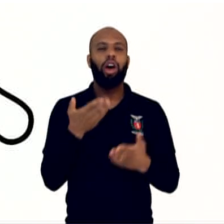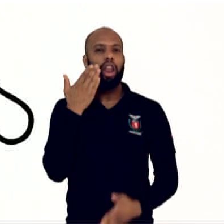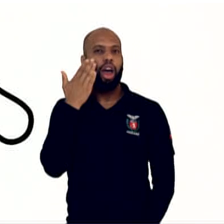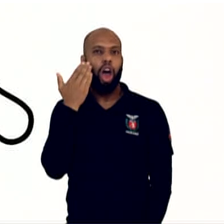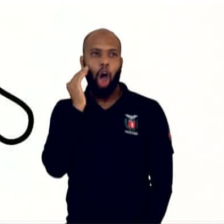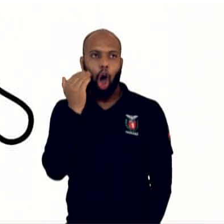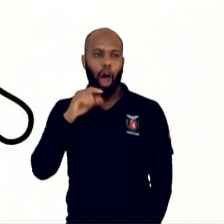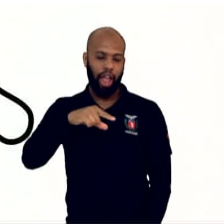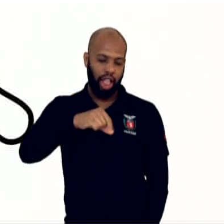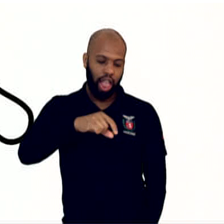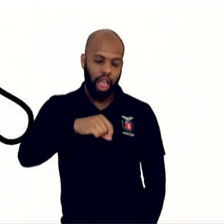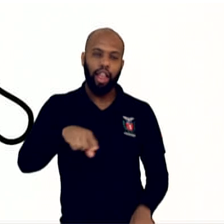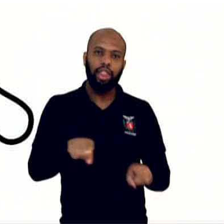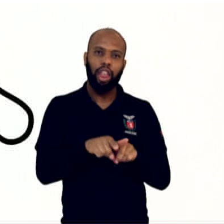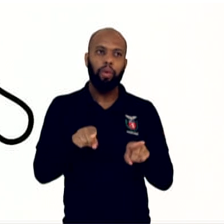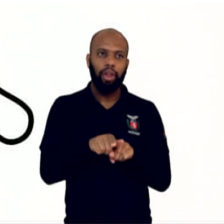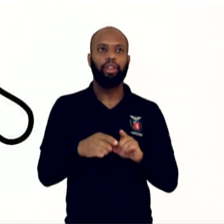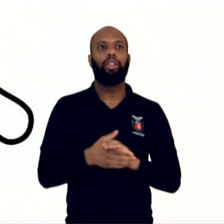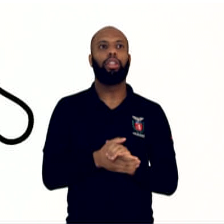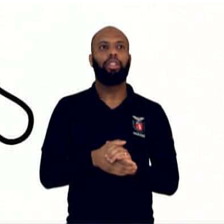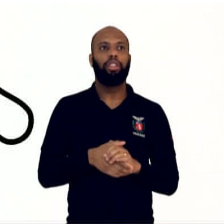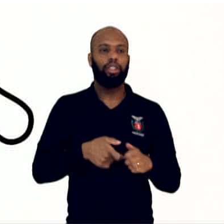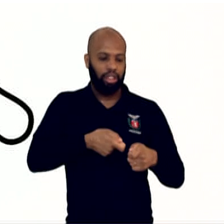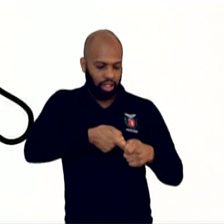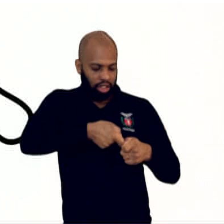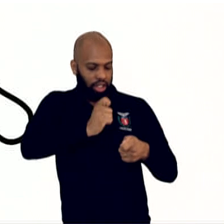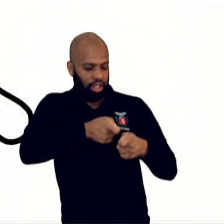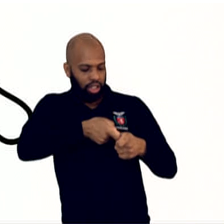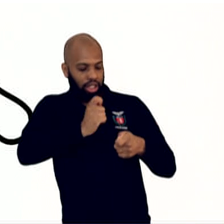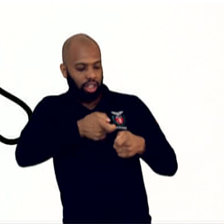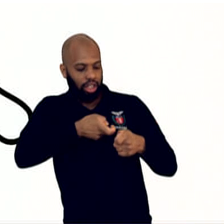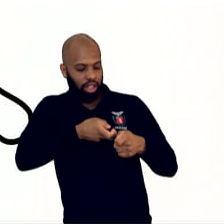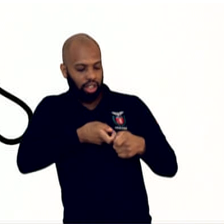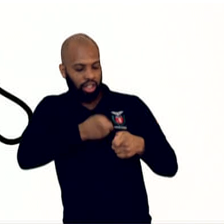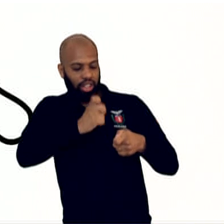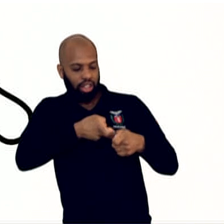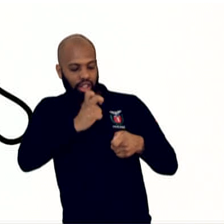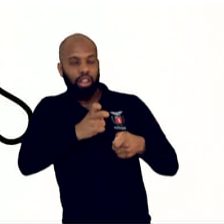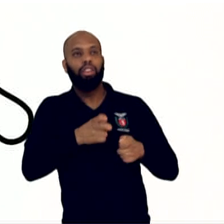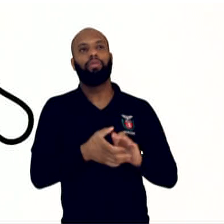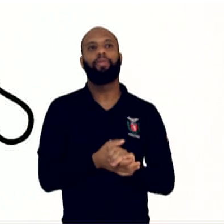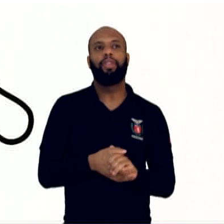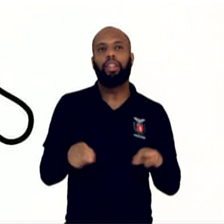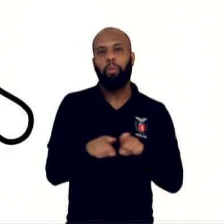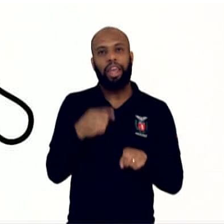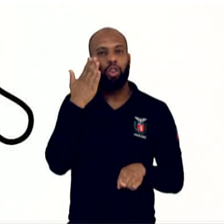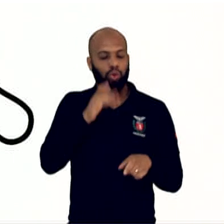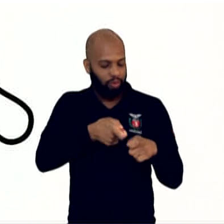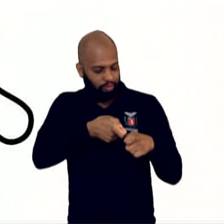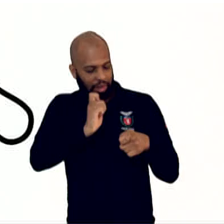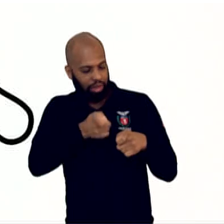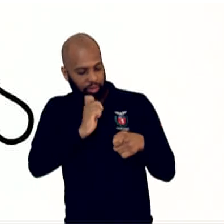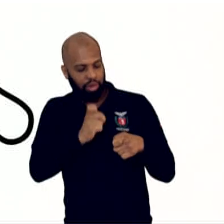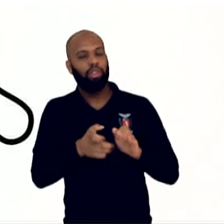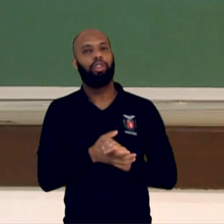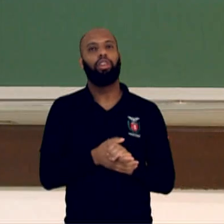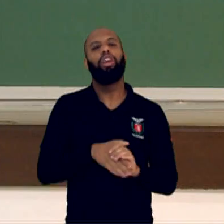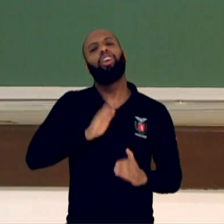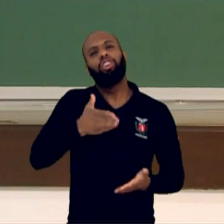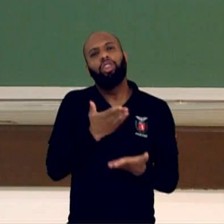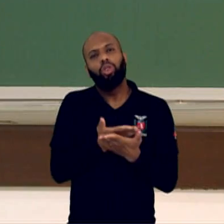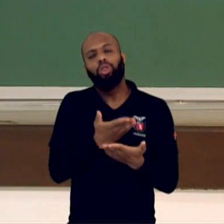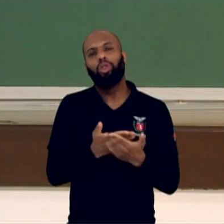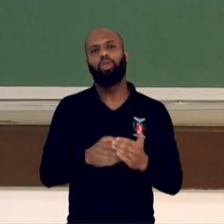pinça, pegador de gelo, interresistente, abridor de garrafa, né? A gente viu vários exemplos na aula que a gente teve exclusivamente para falar de alavancas.